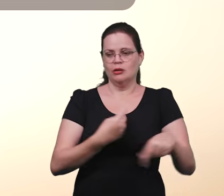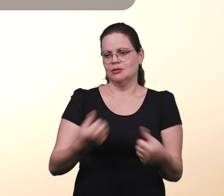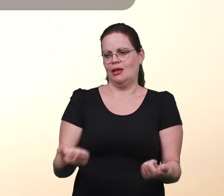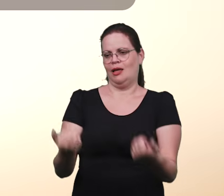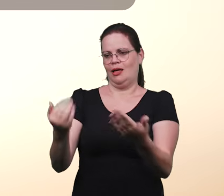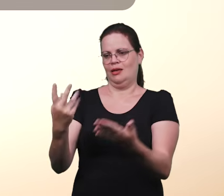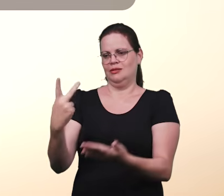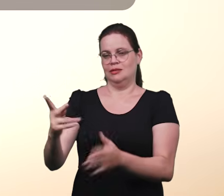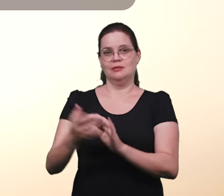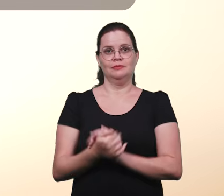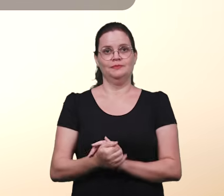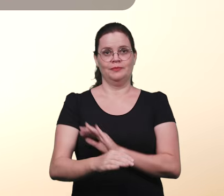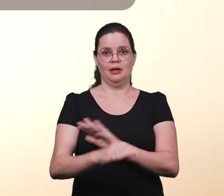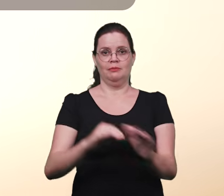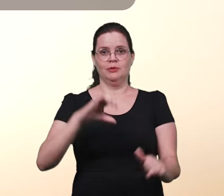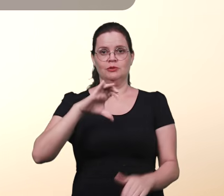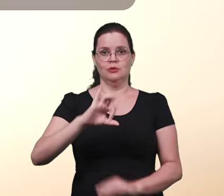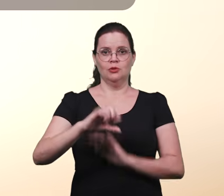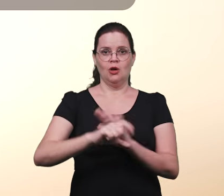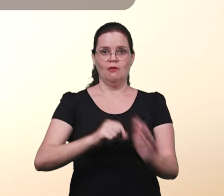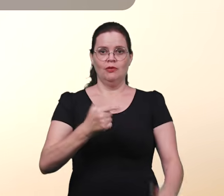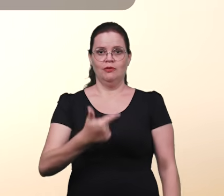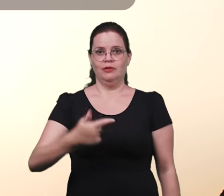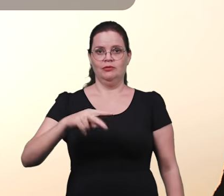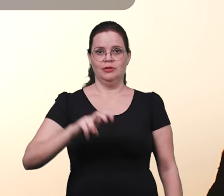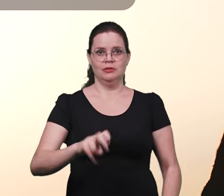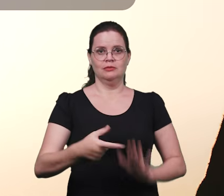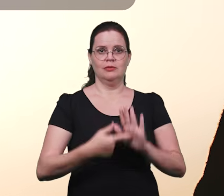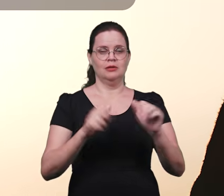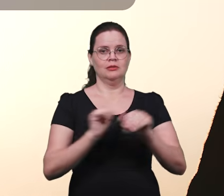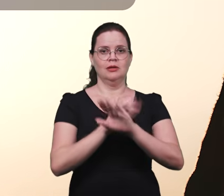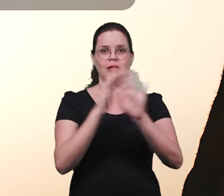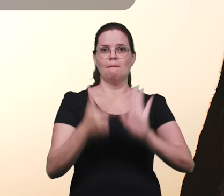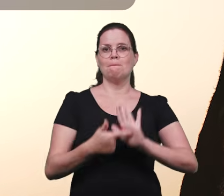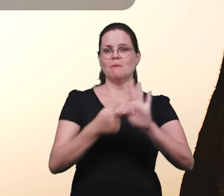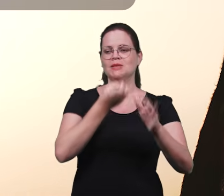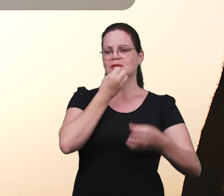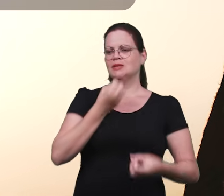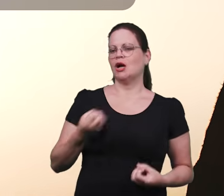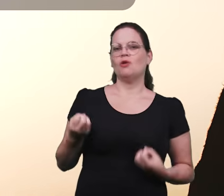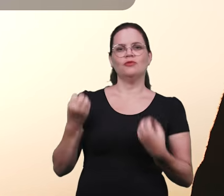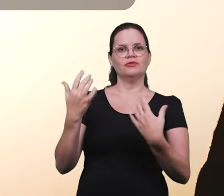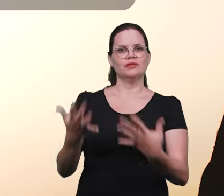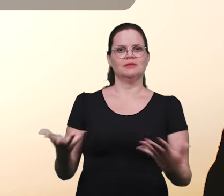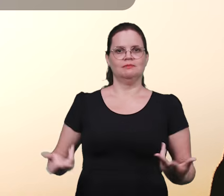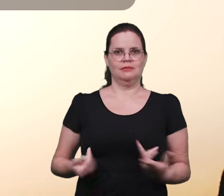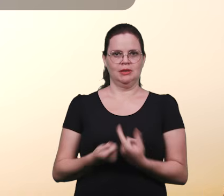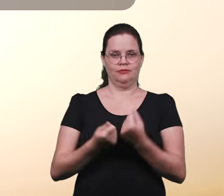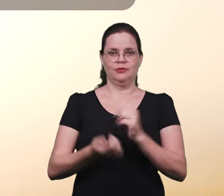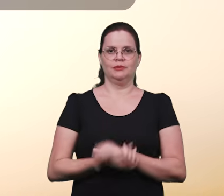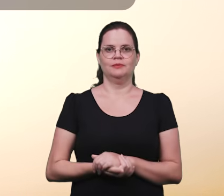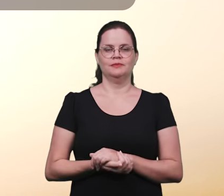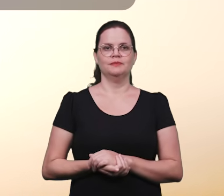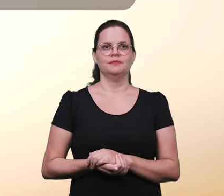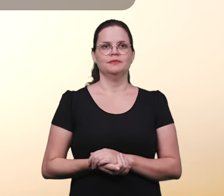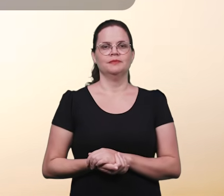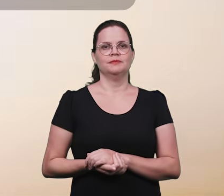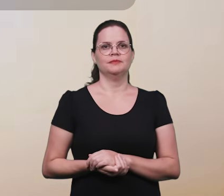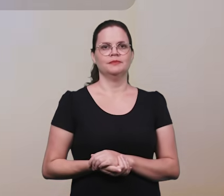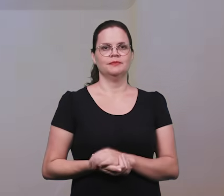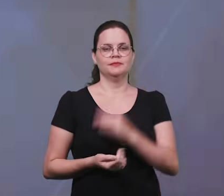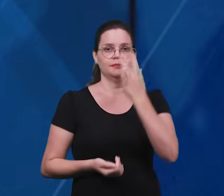verso 25, o livro de Josué registra essa confissão gloriosa dos